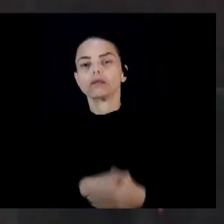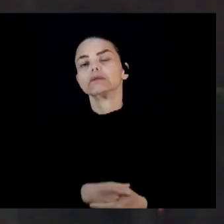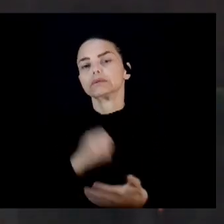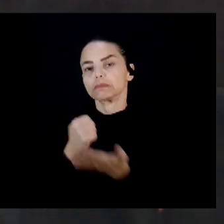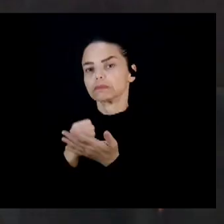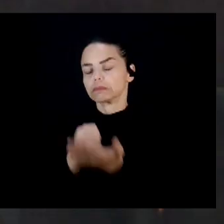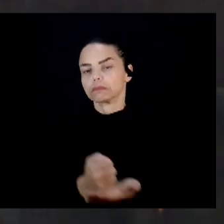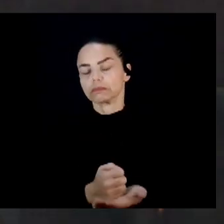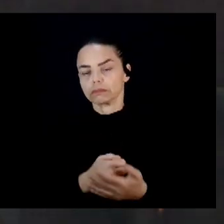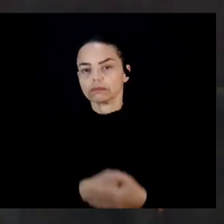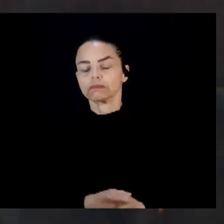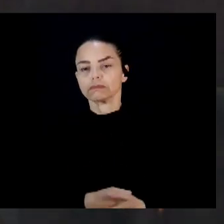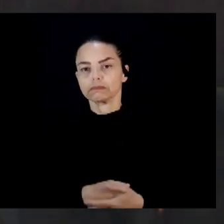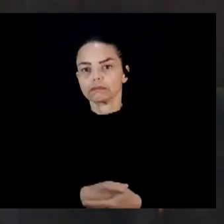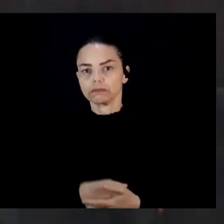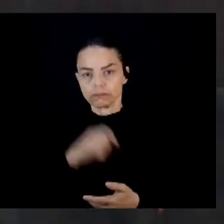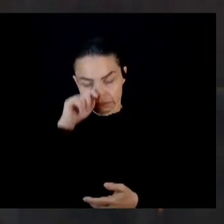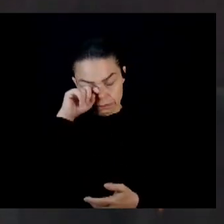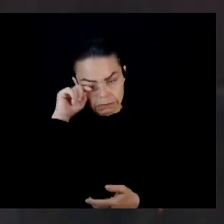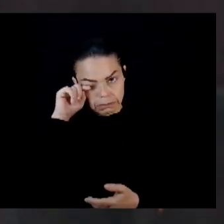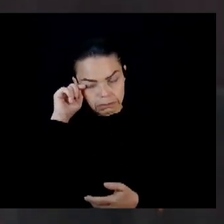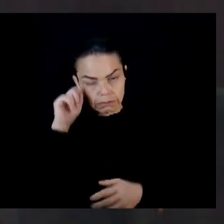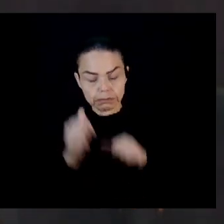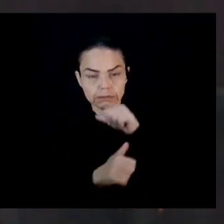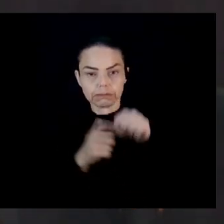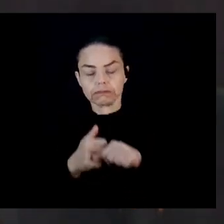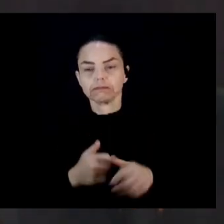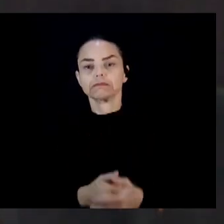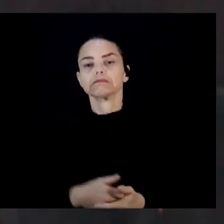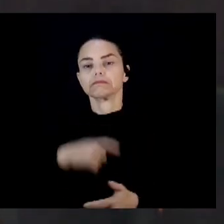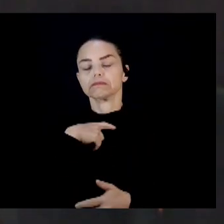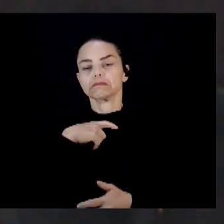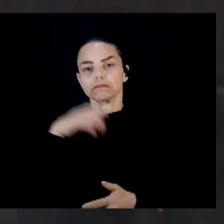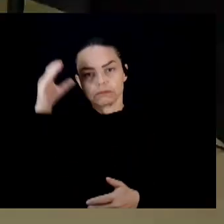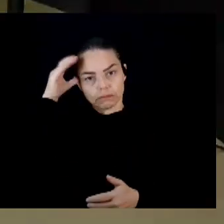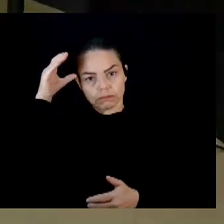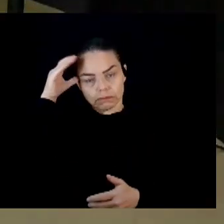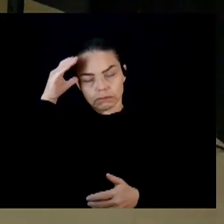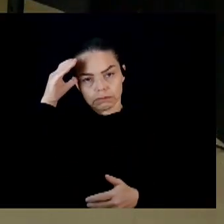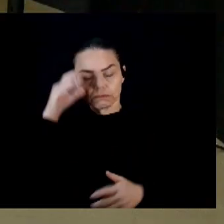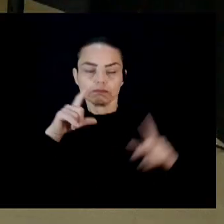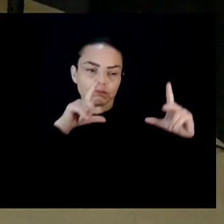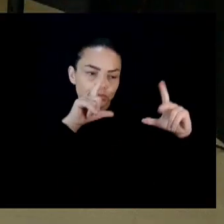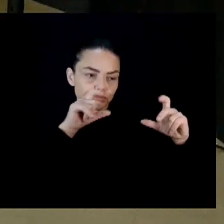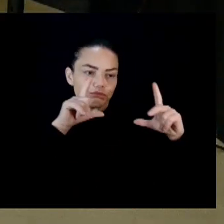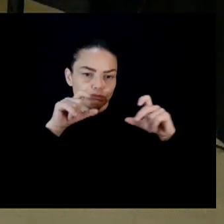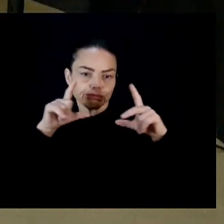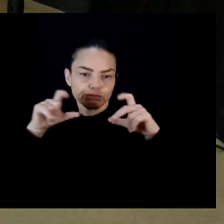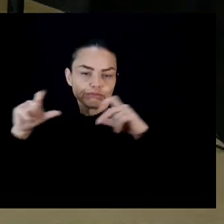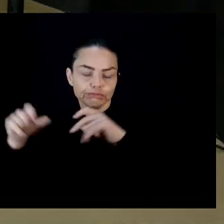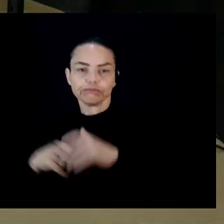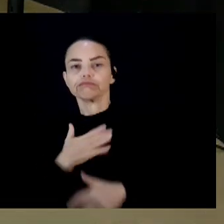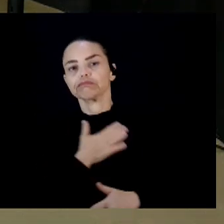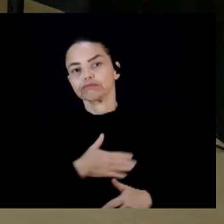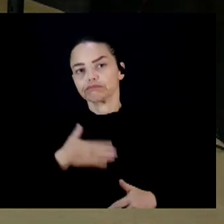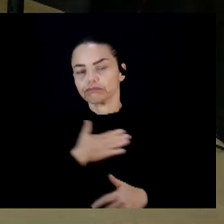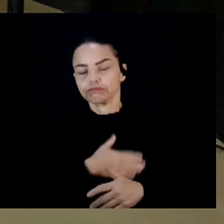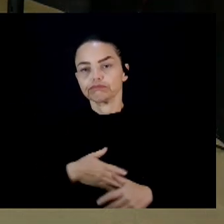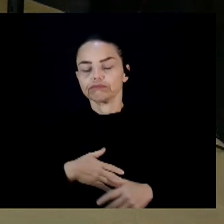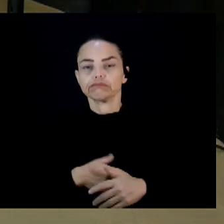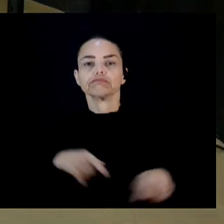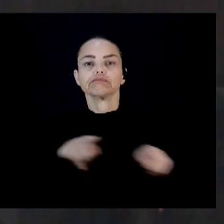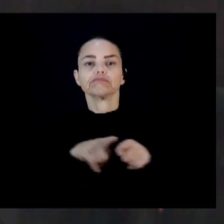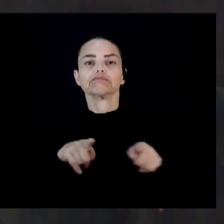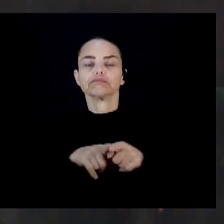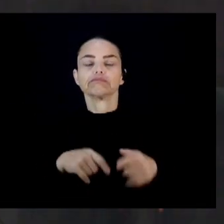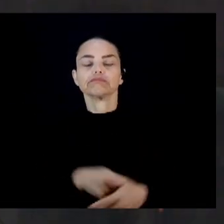dar aquela viradinha de chave e você ter consciência. Fotos, né, André? Assim, as pessoas gostam de tirar foto também para você ir vendo